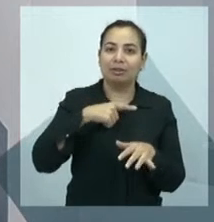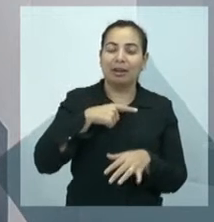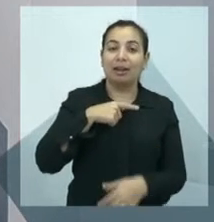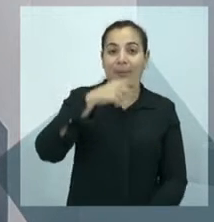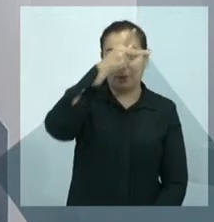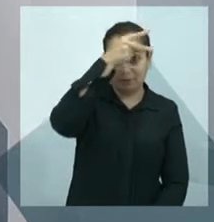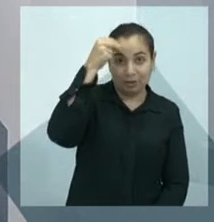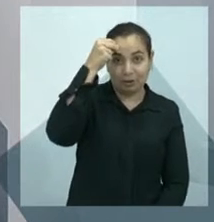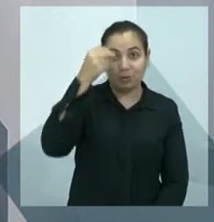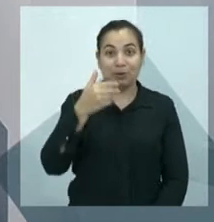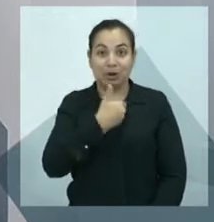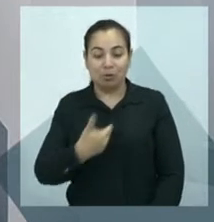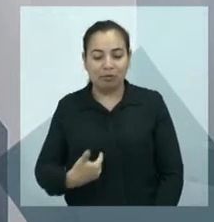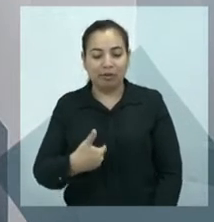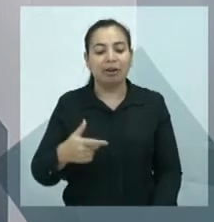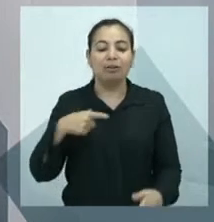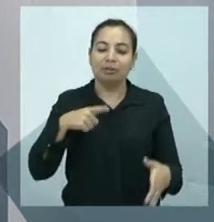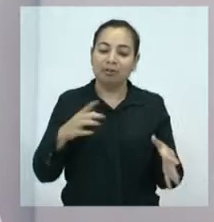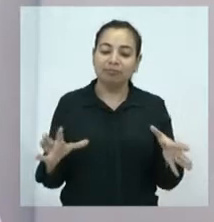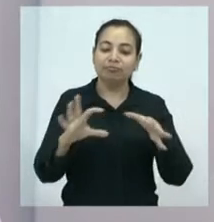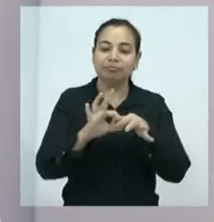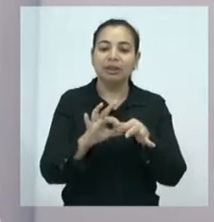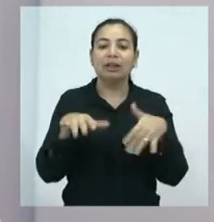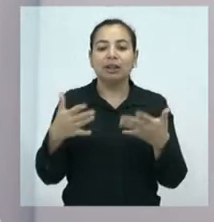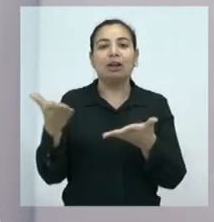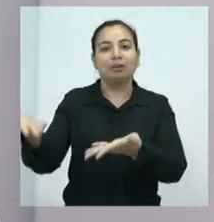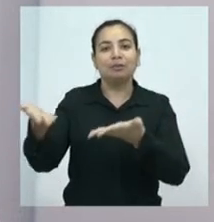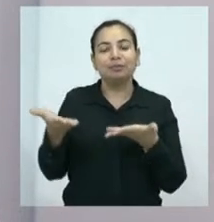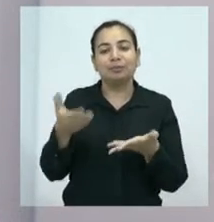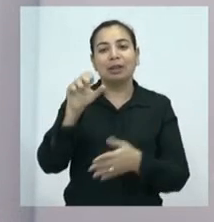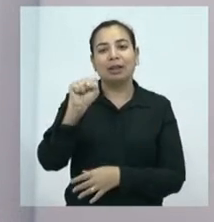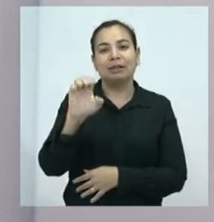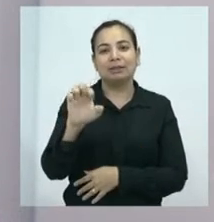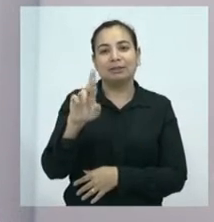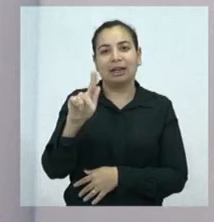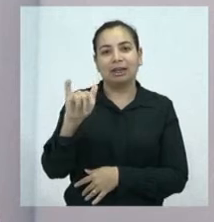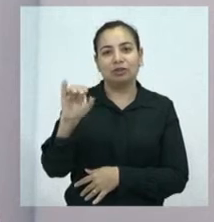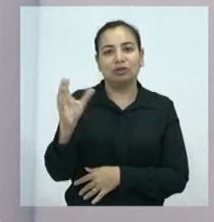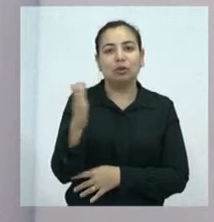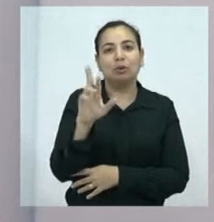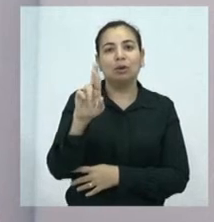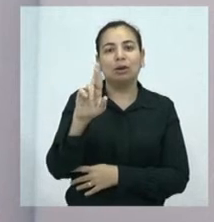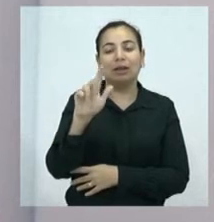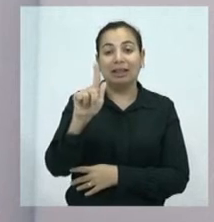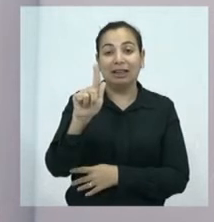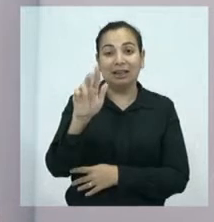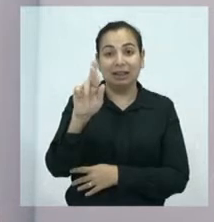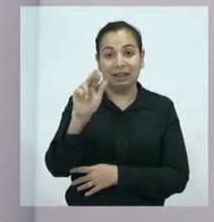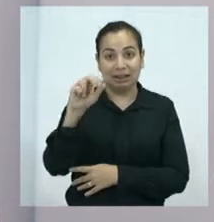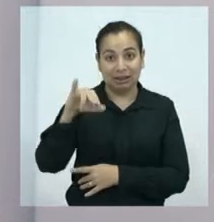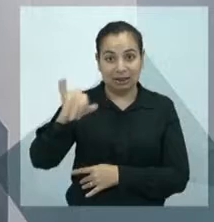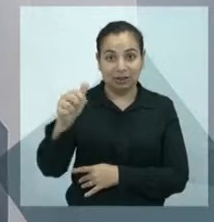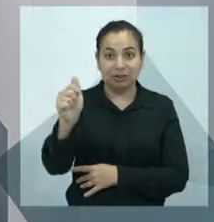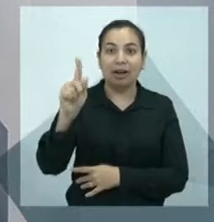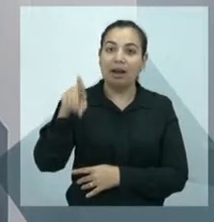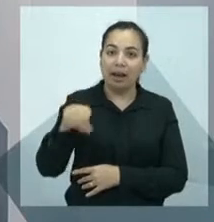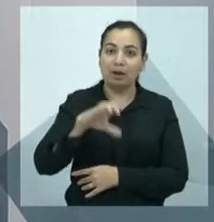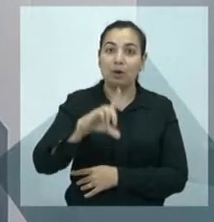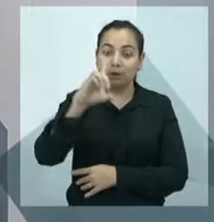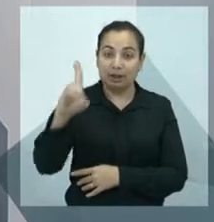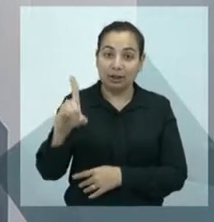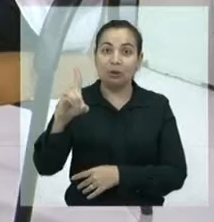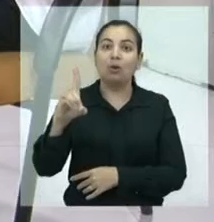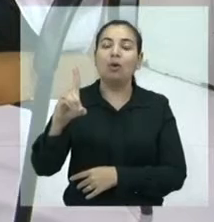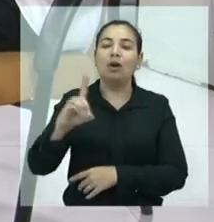no estúdio da TV Fortaleza o Sérgio Granja, ele que é coordenador da Igualdade Racial da Prefeitura de